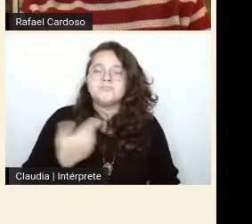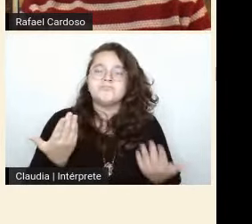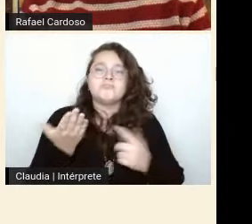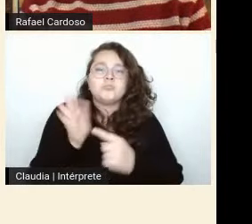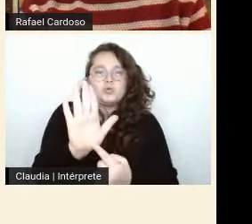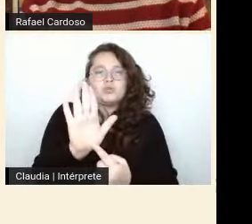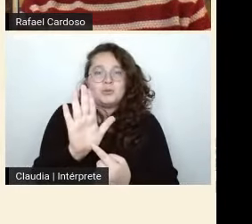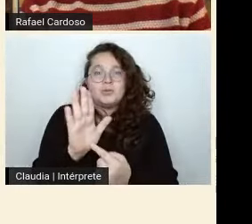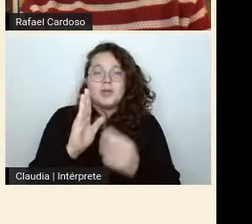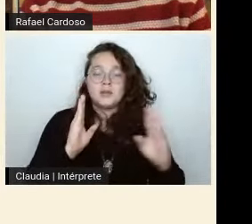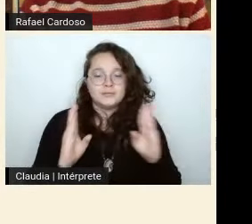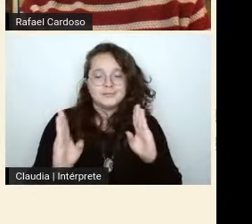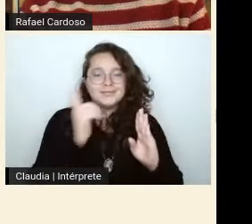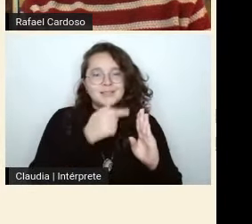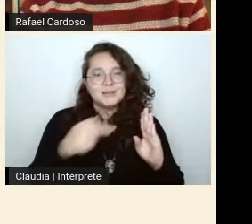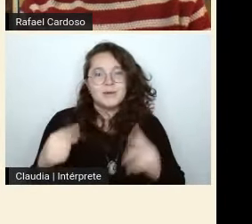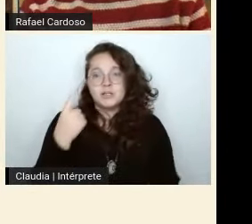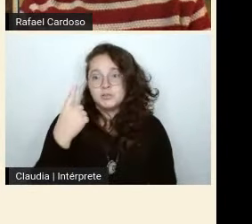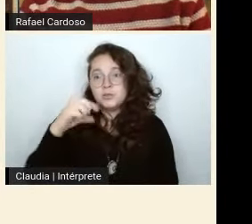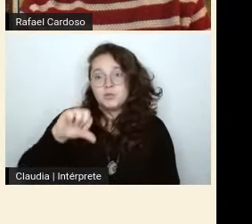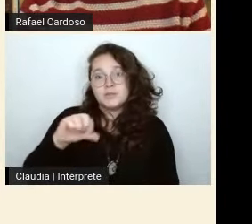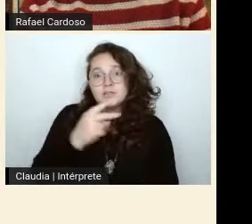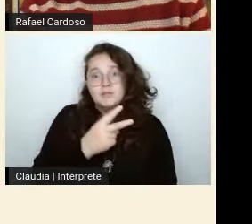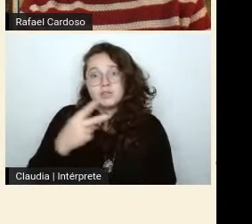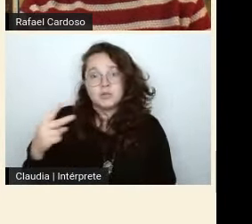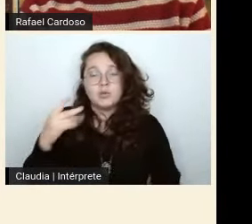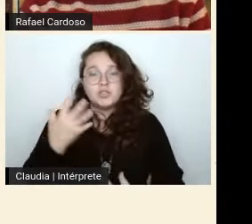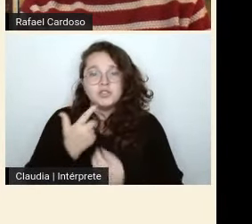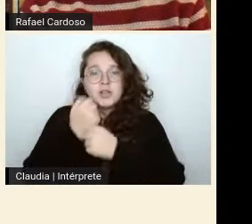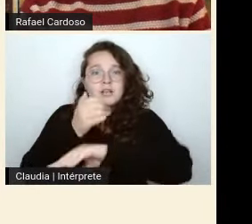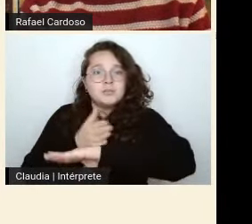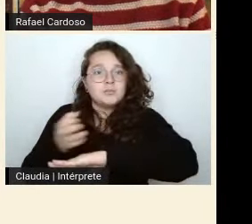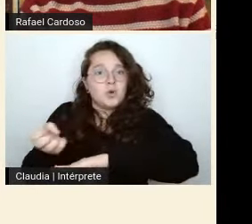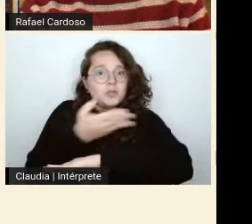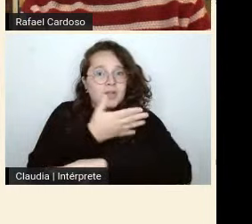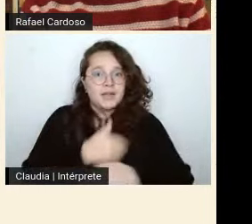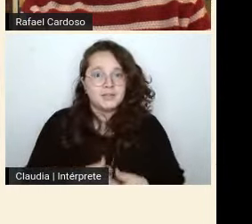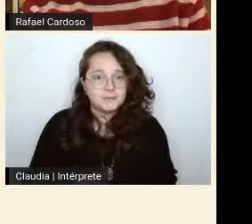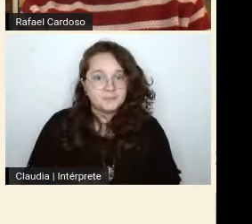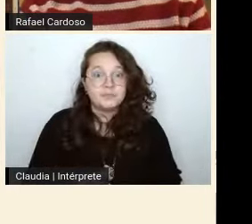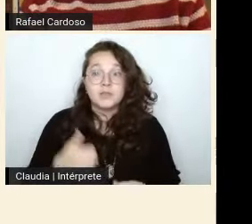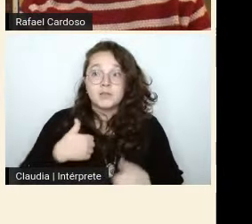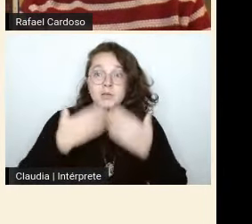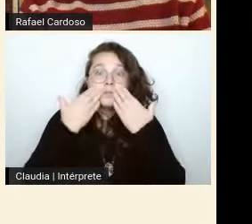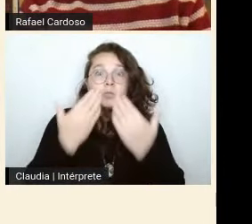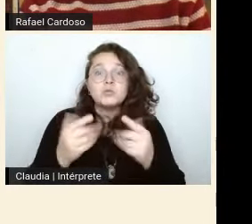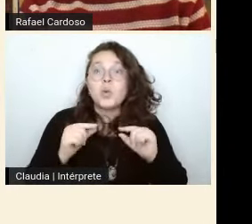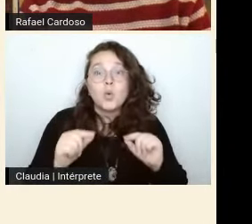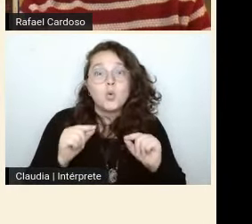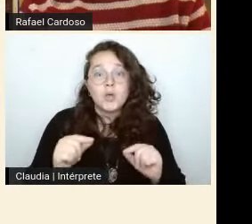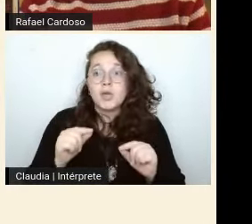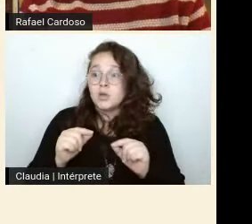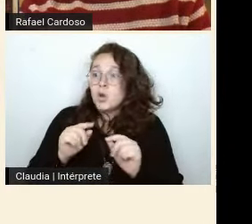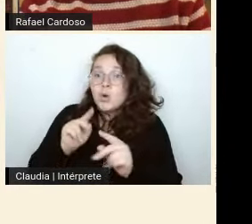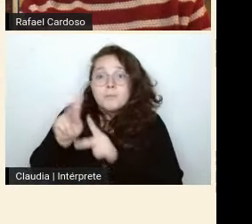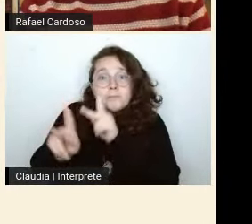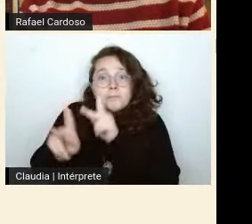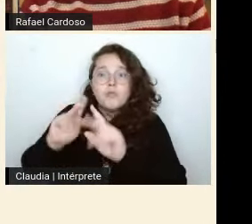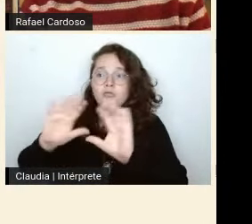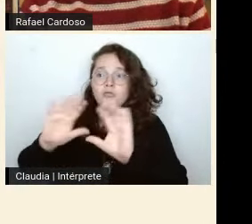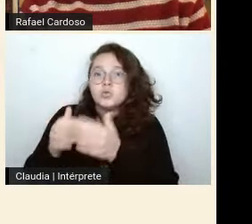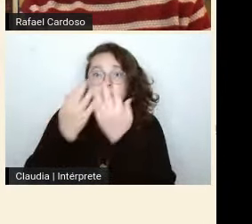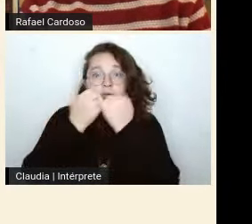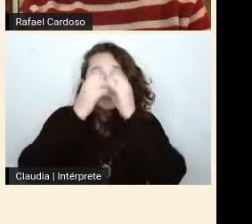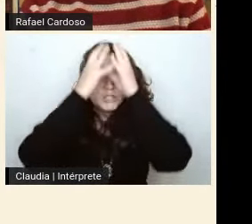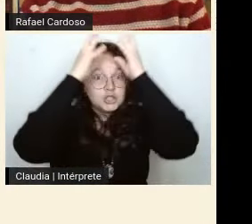que constitui o primeiro reconhecimento público da arte indígena e regional no Brasil. Desde então, ergueu-se